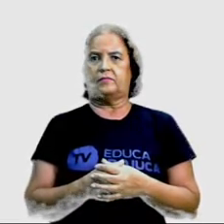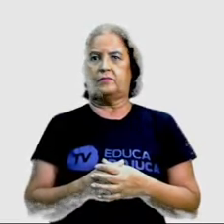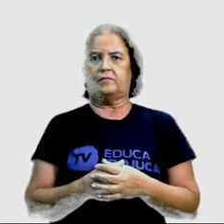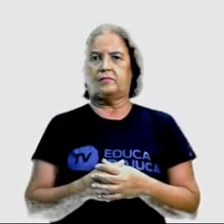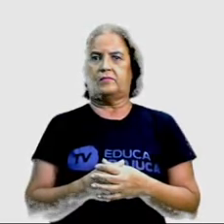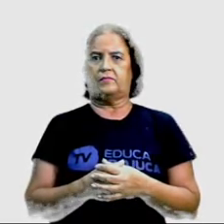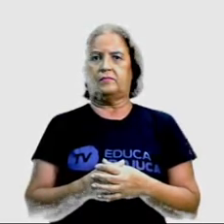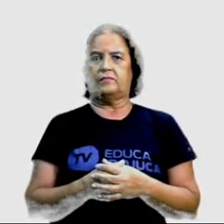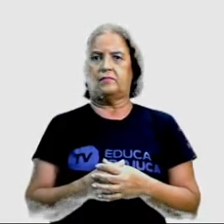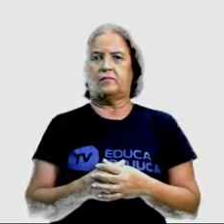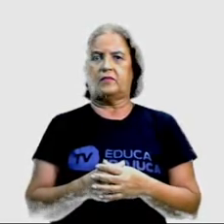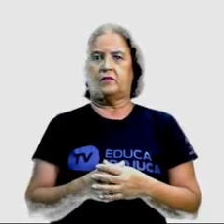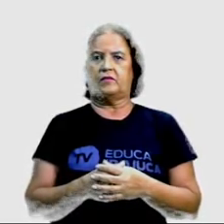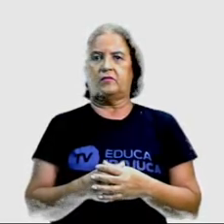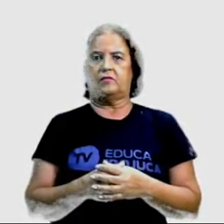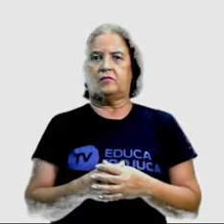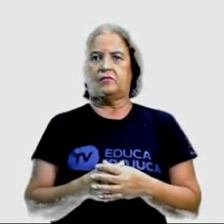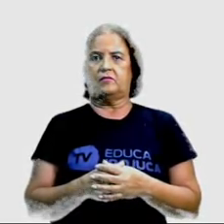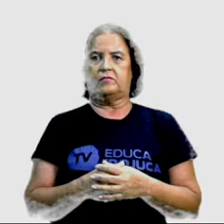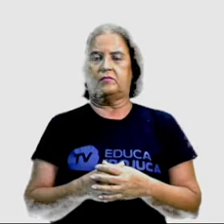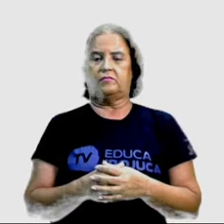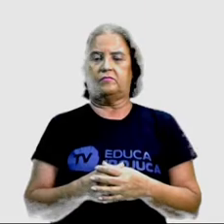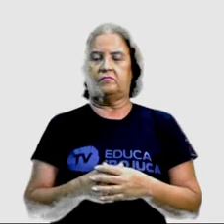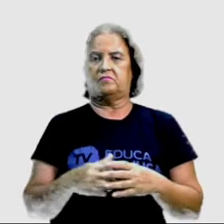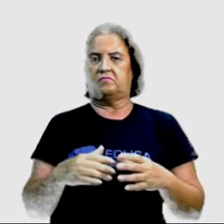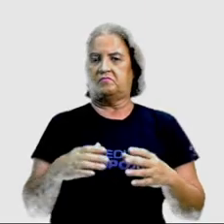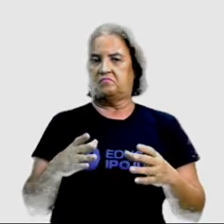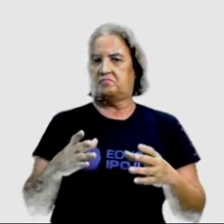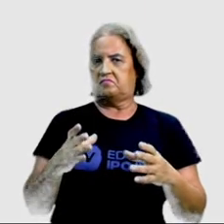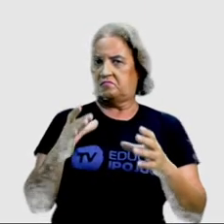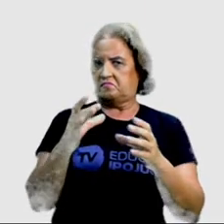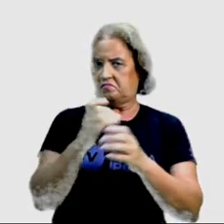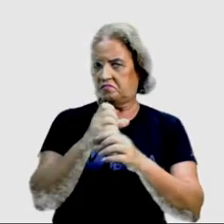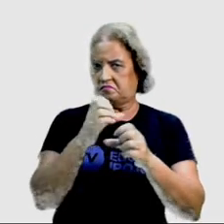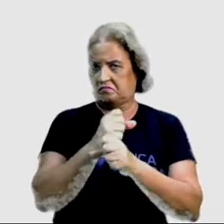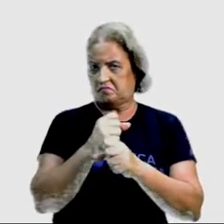miscalculation, que vai ser mal calculado.